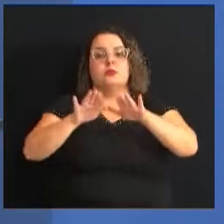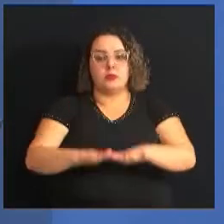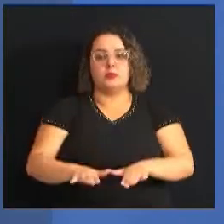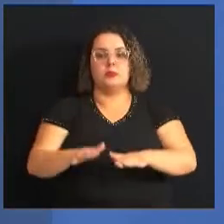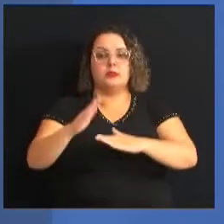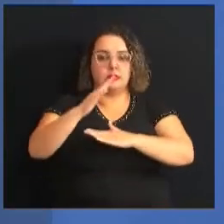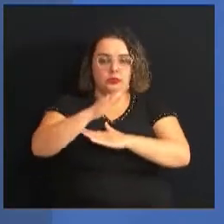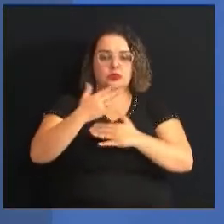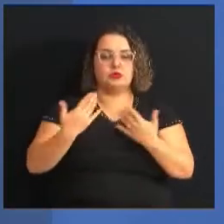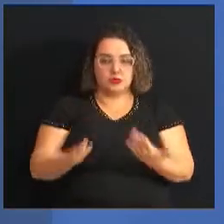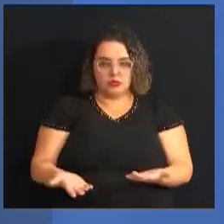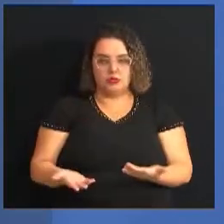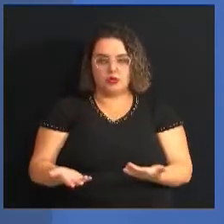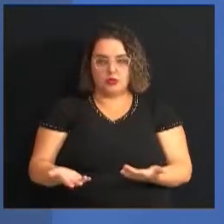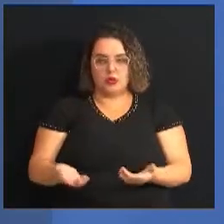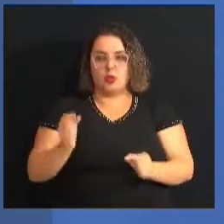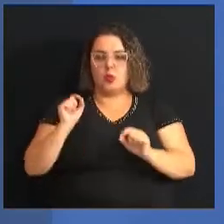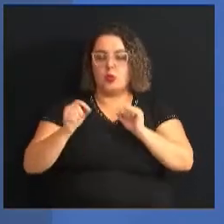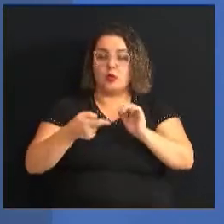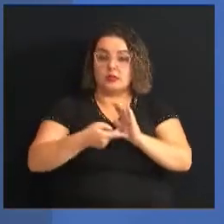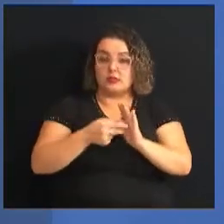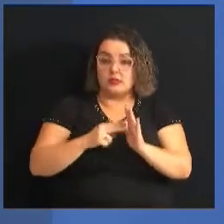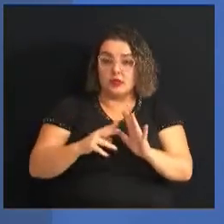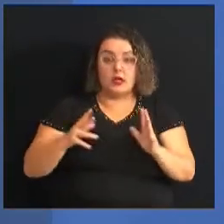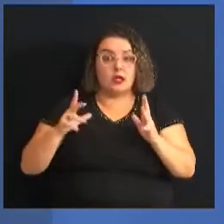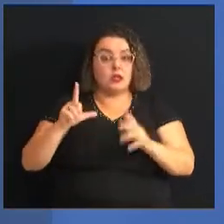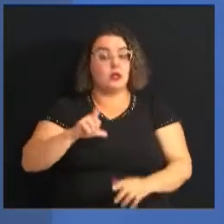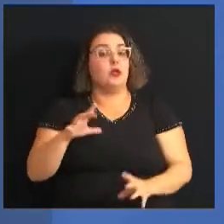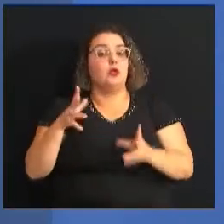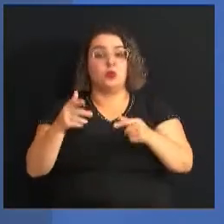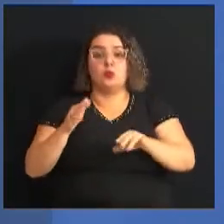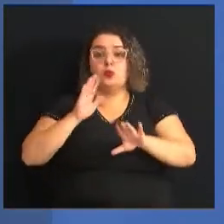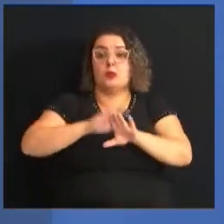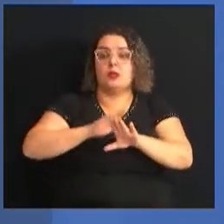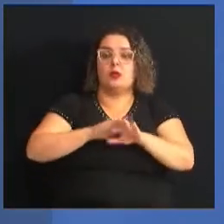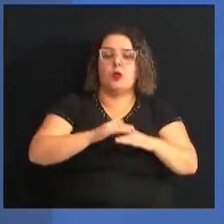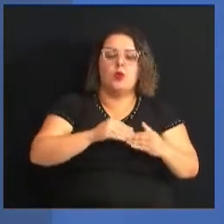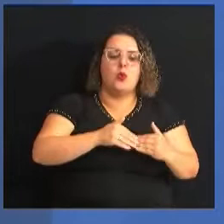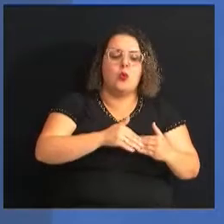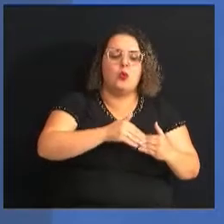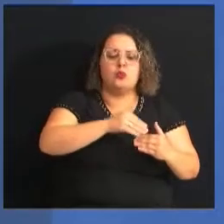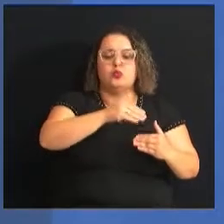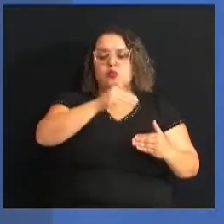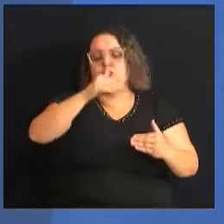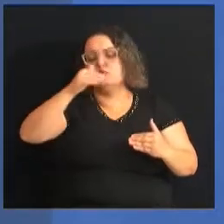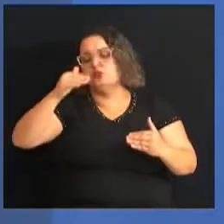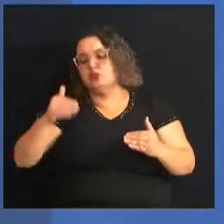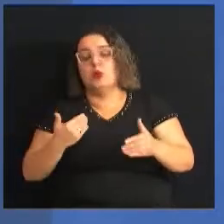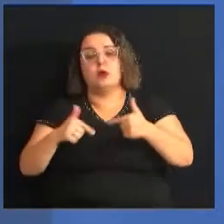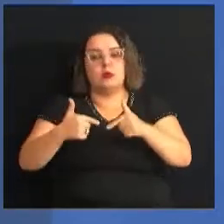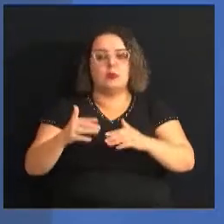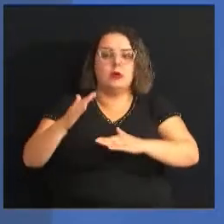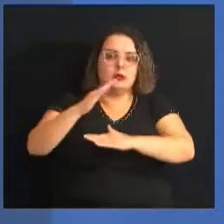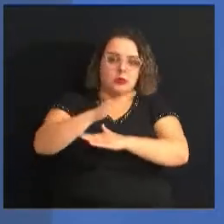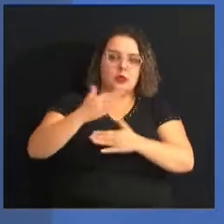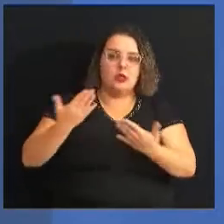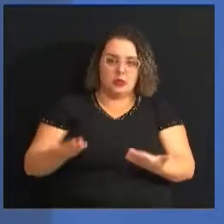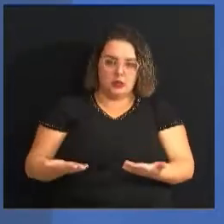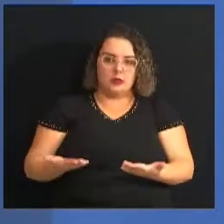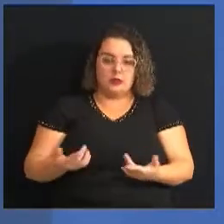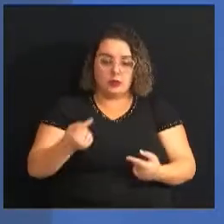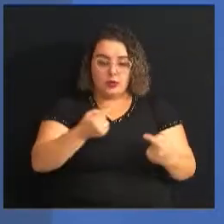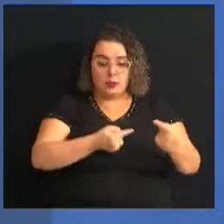casa, ou seja, elas têm toda uma ação durante todo o trabalho da Câmara, além de trazer